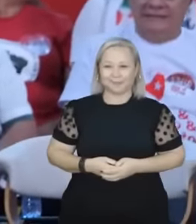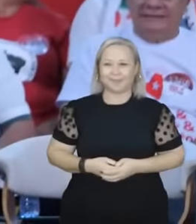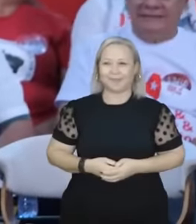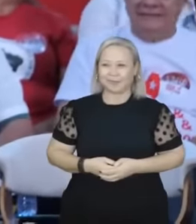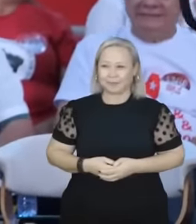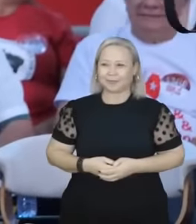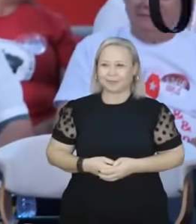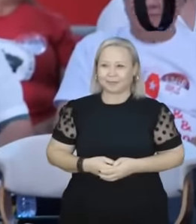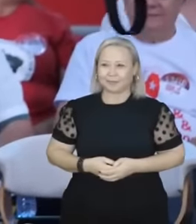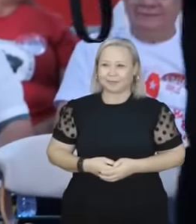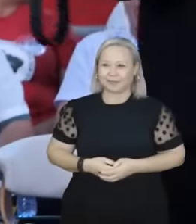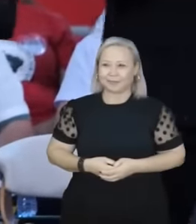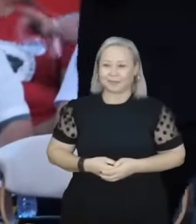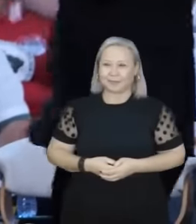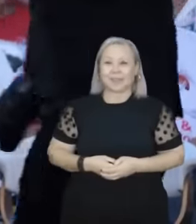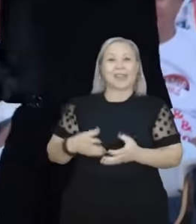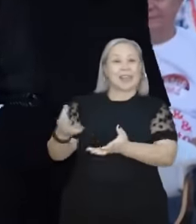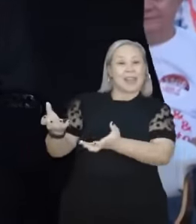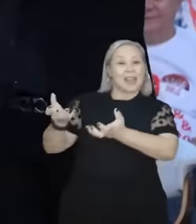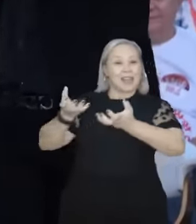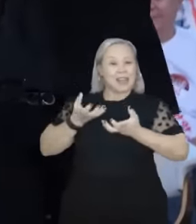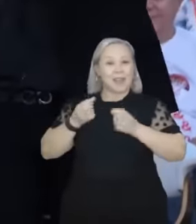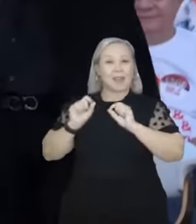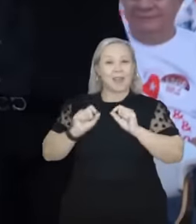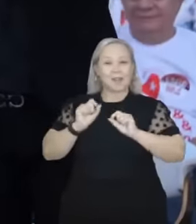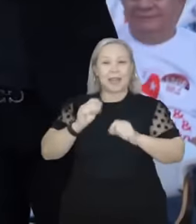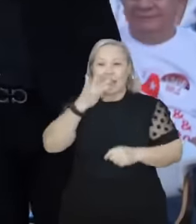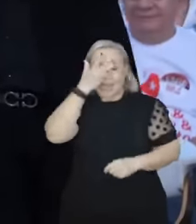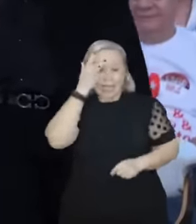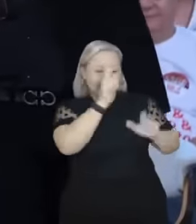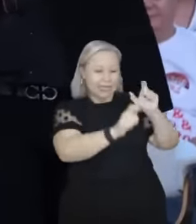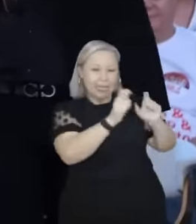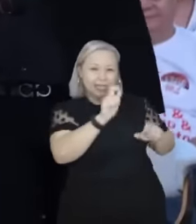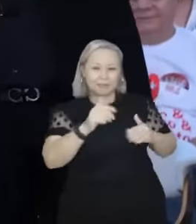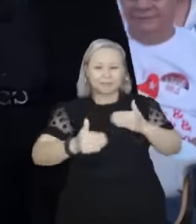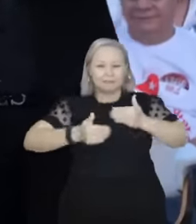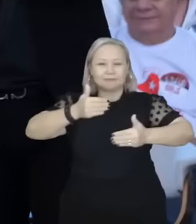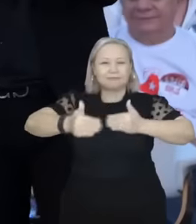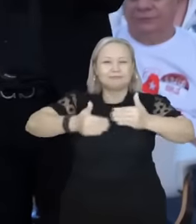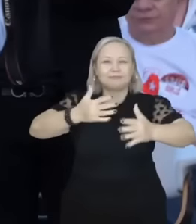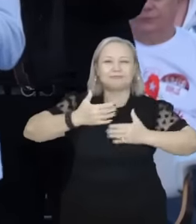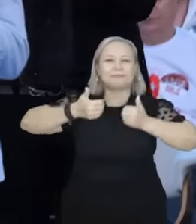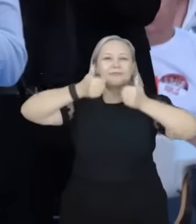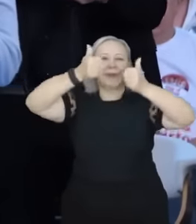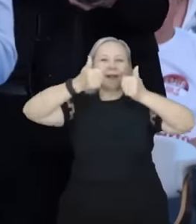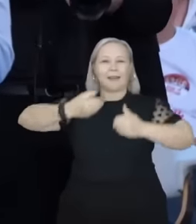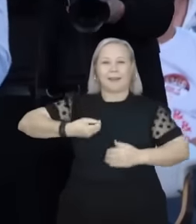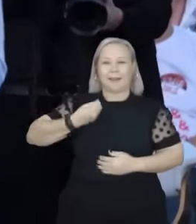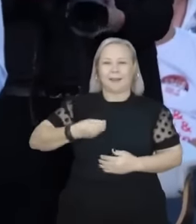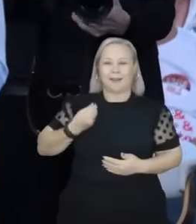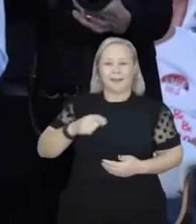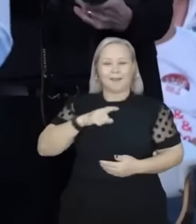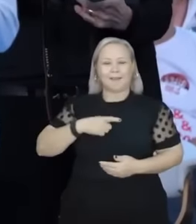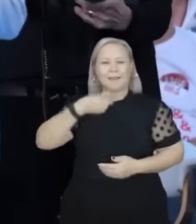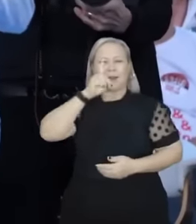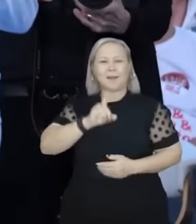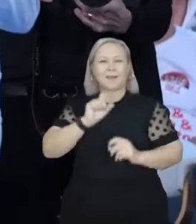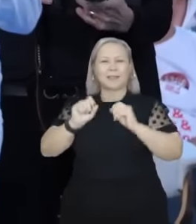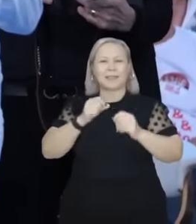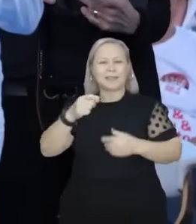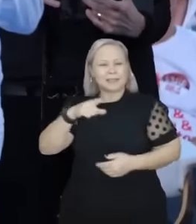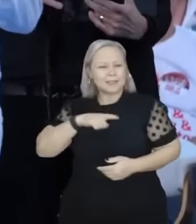Eu quero é que as pessoas evoluam na vida. A gente tem um direito de ter as coisas que a gente